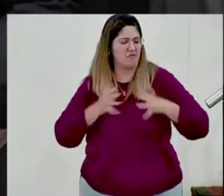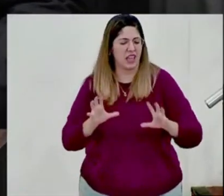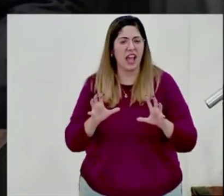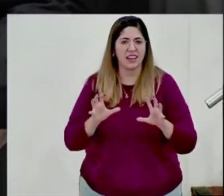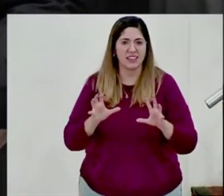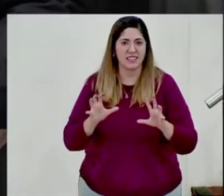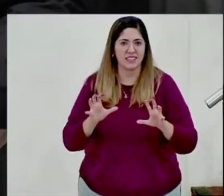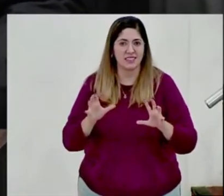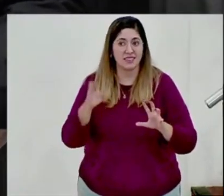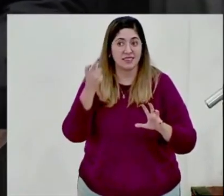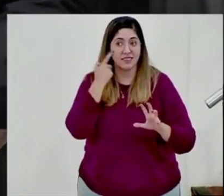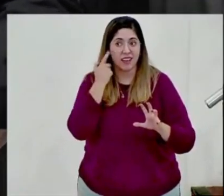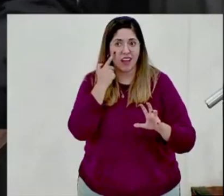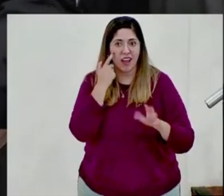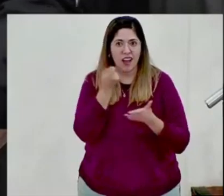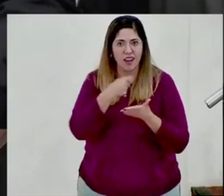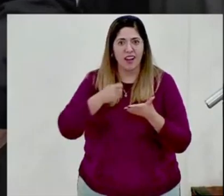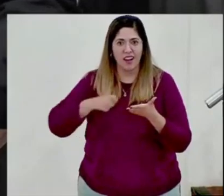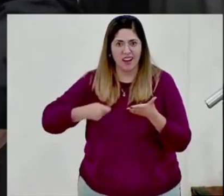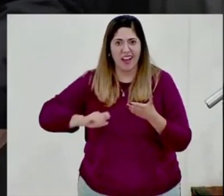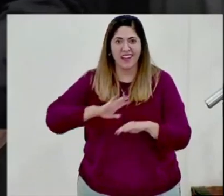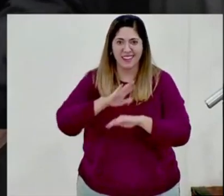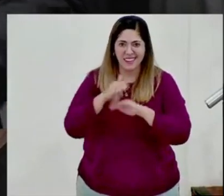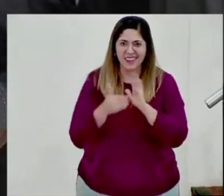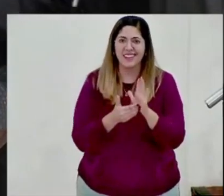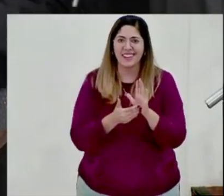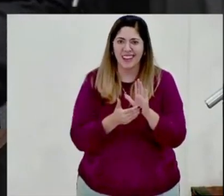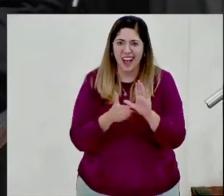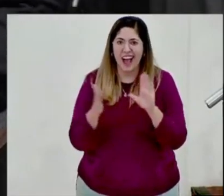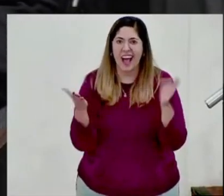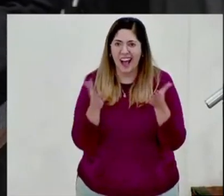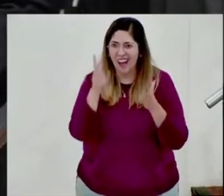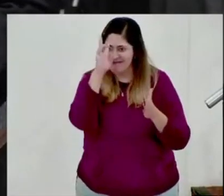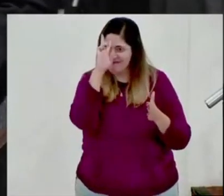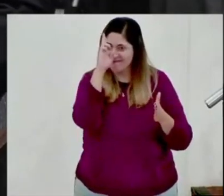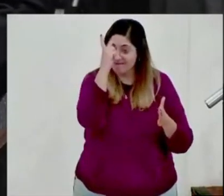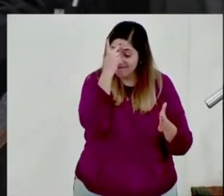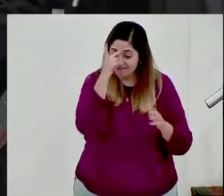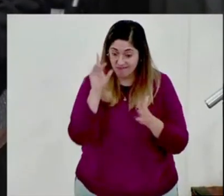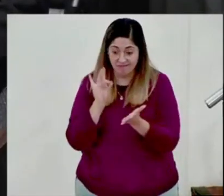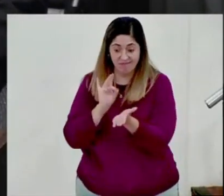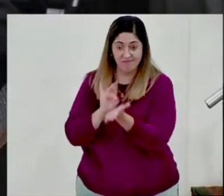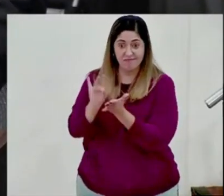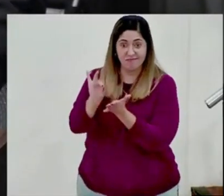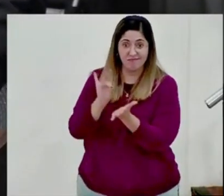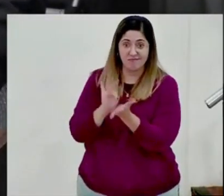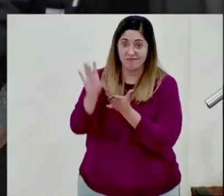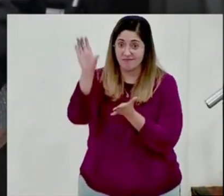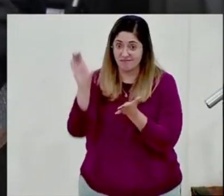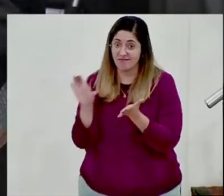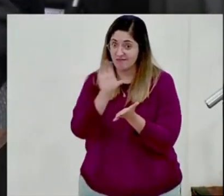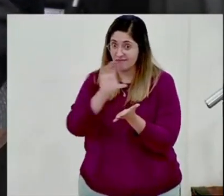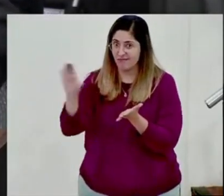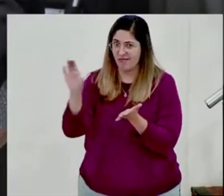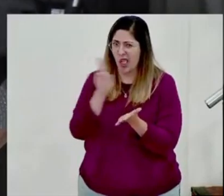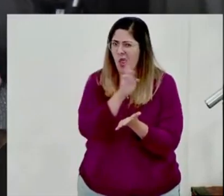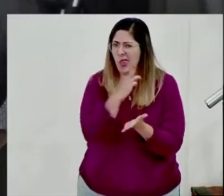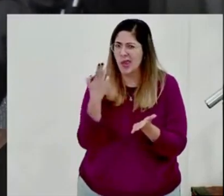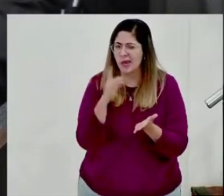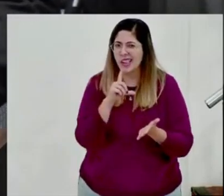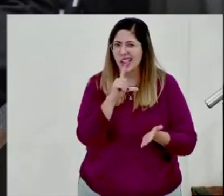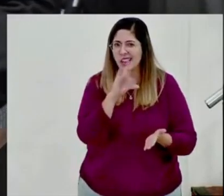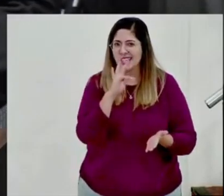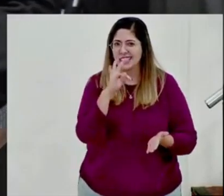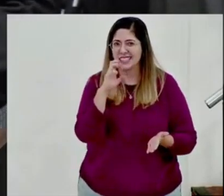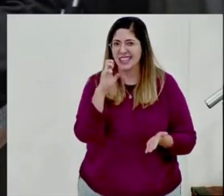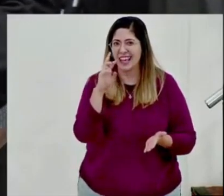Dieta de Worms, em 1529. E desde então ele foi considerado inimigo do Sacro Império Romano. E aí então quem o matasse